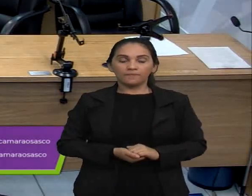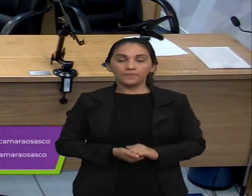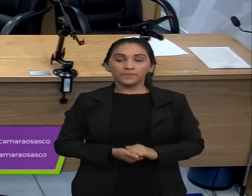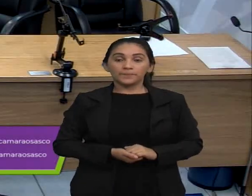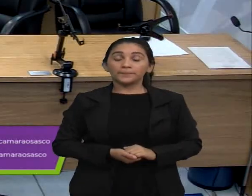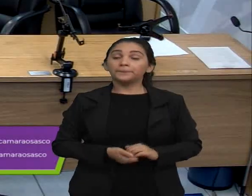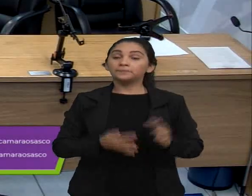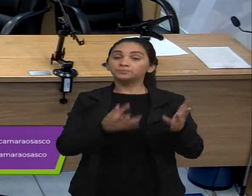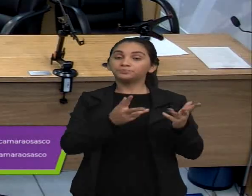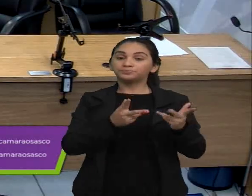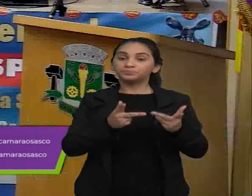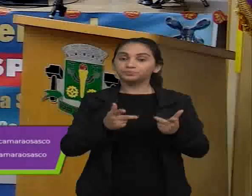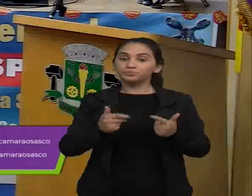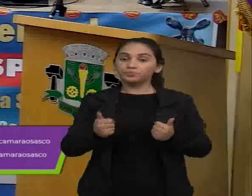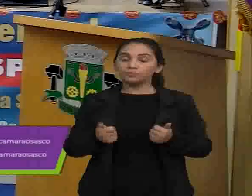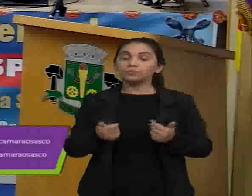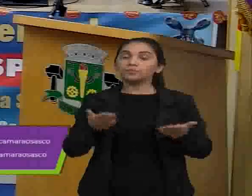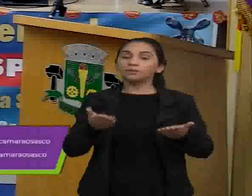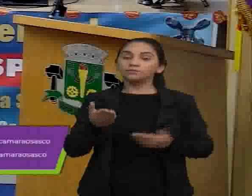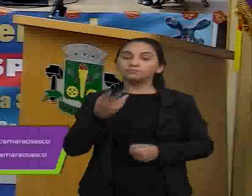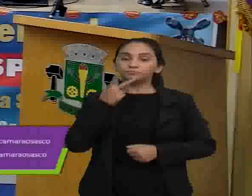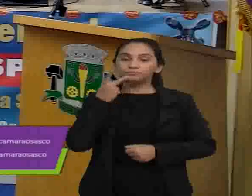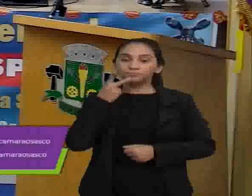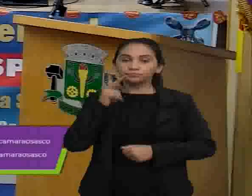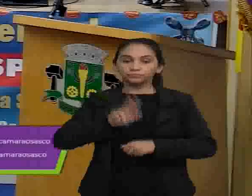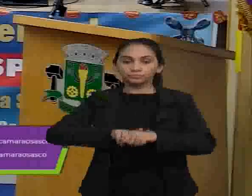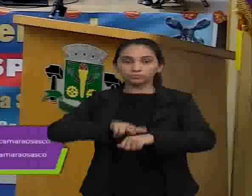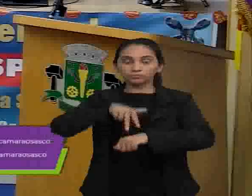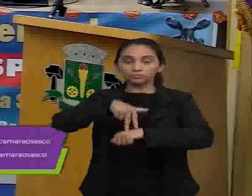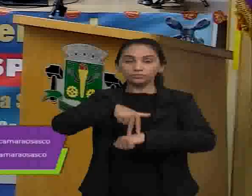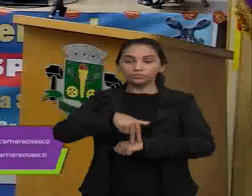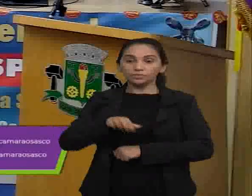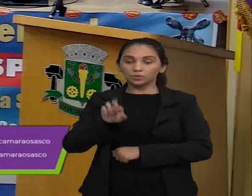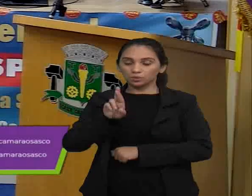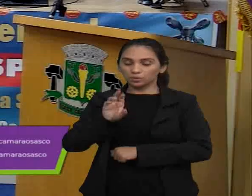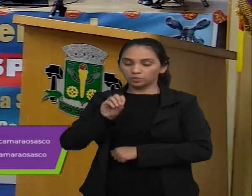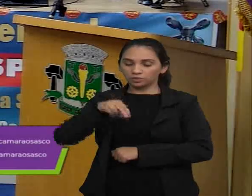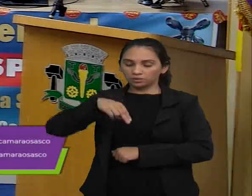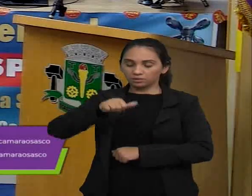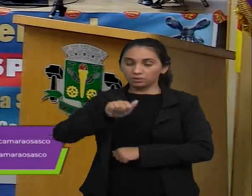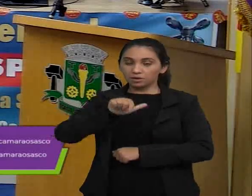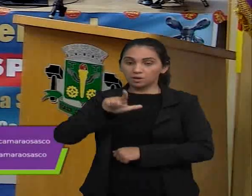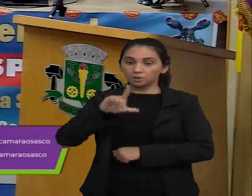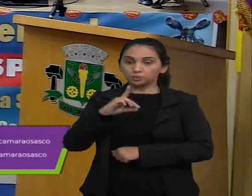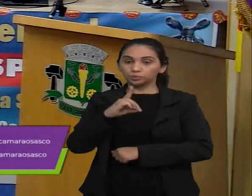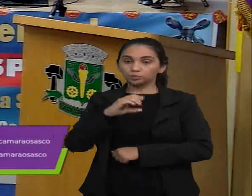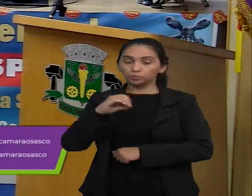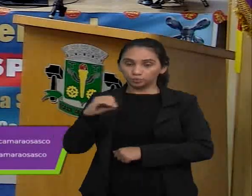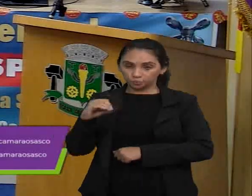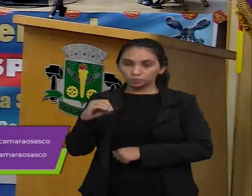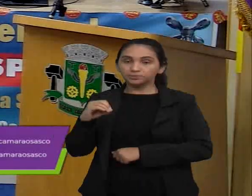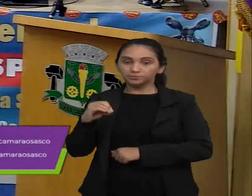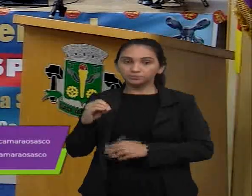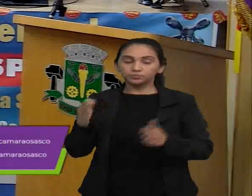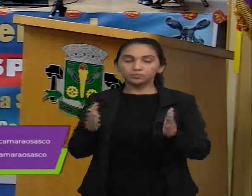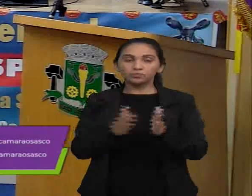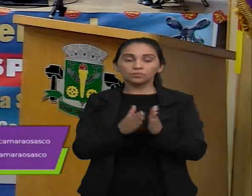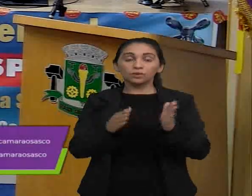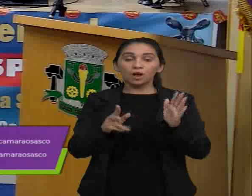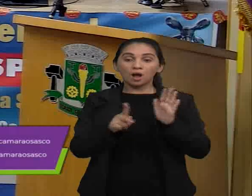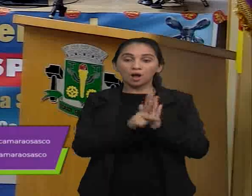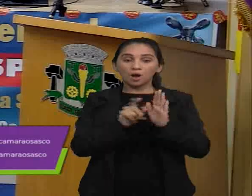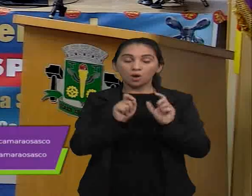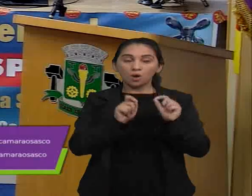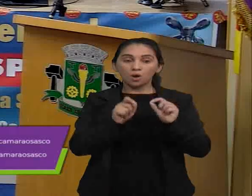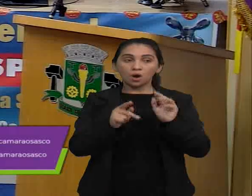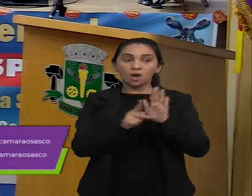E convido agora, para que faça uso da palavra, o Ronaldo Copa, representante dos trabalhadores no Conselho de Administração da Sabesp.